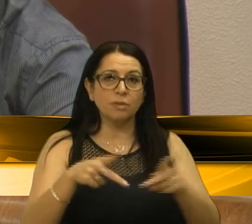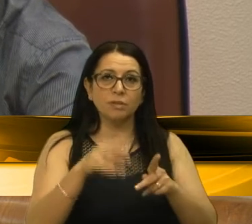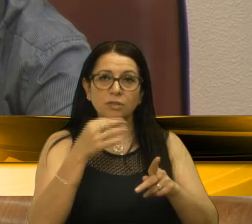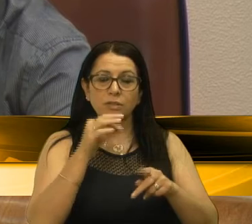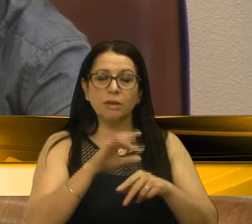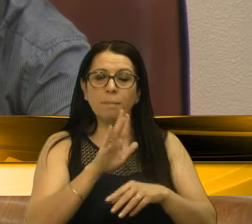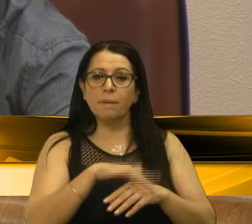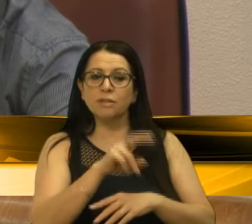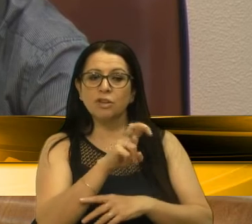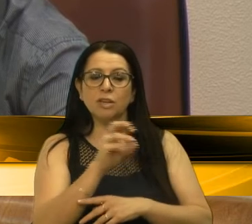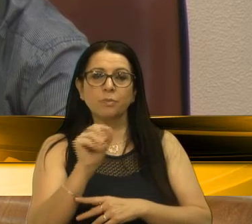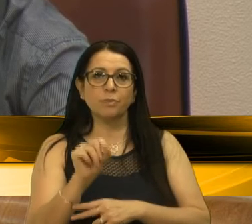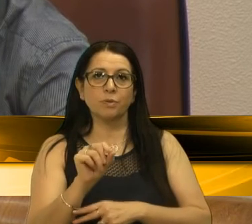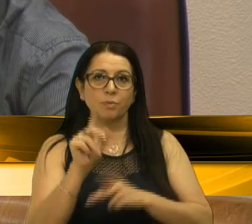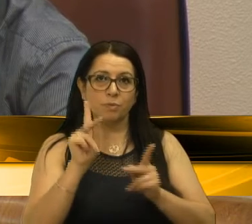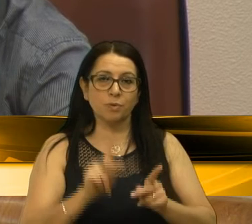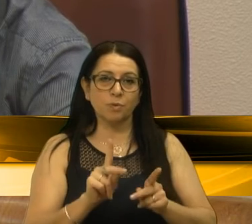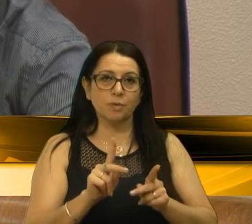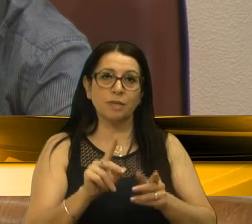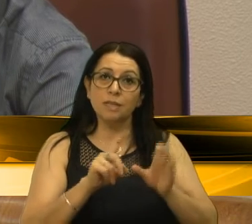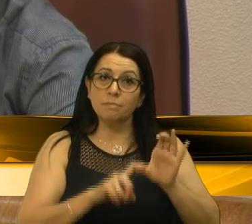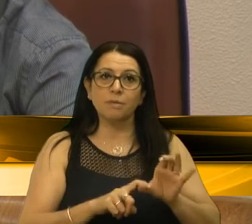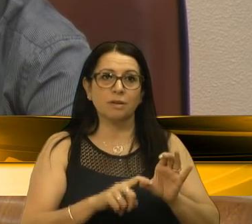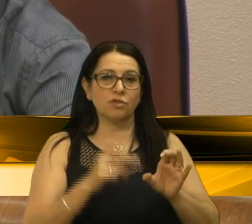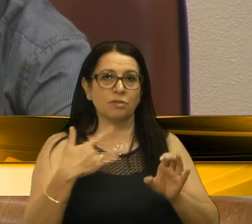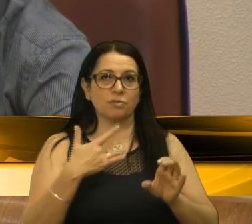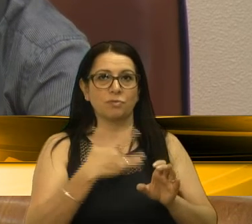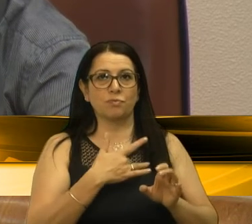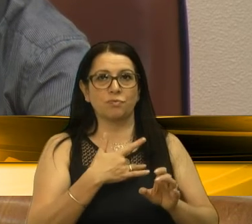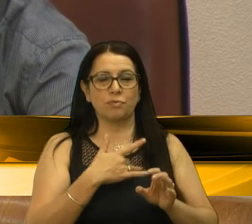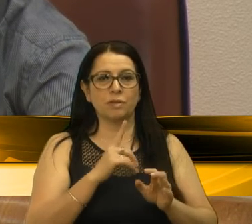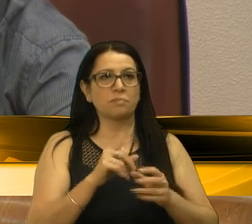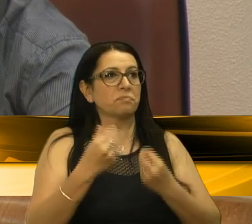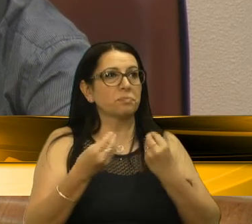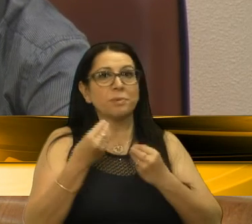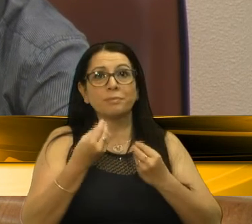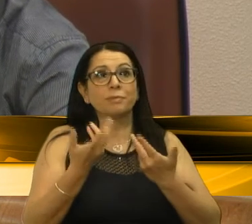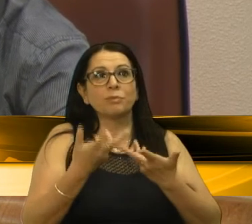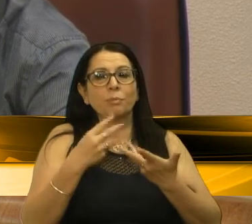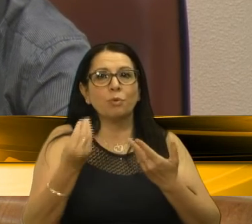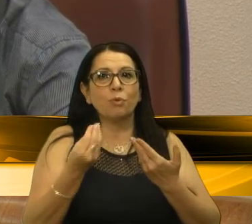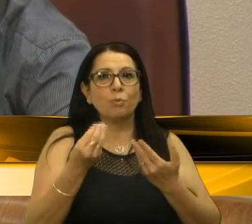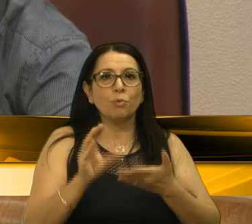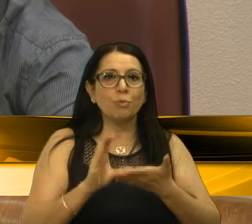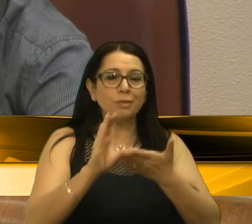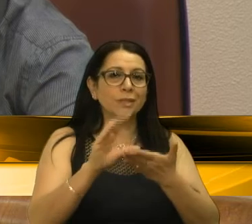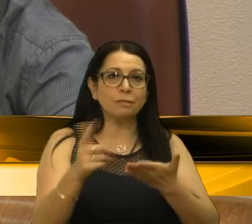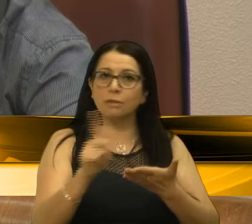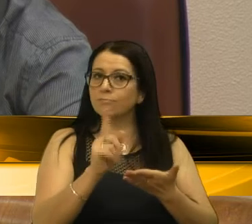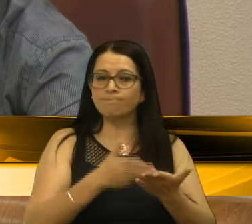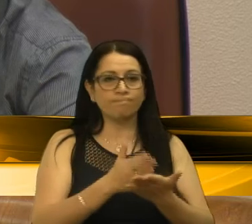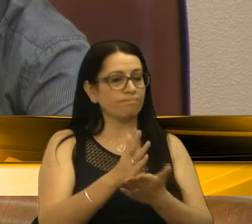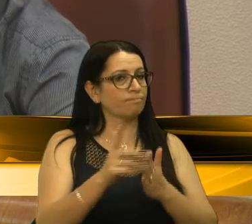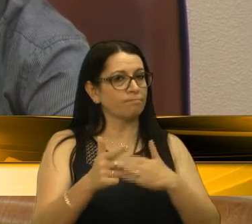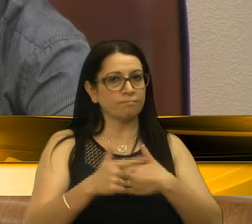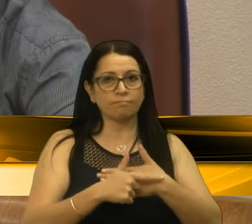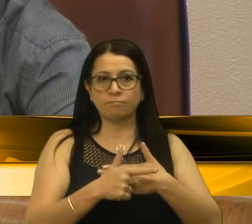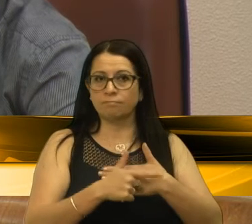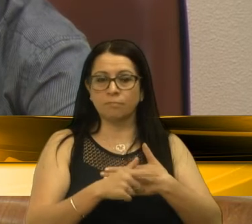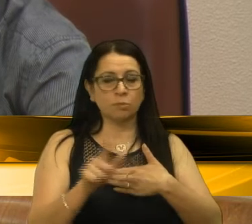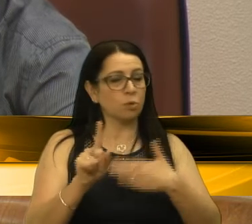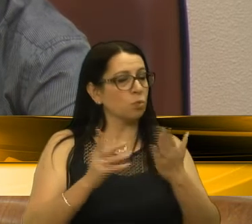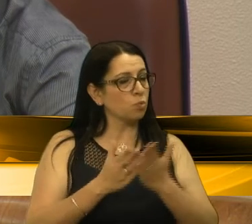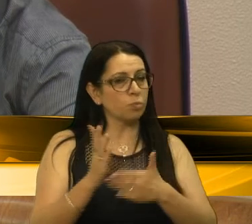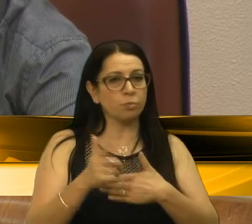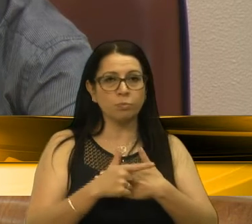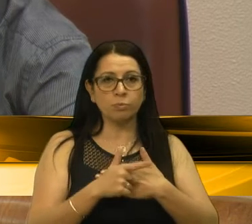500 mil habitantes que dependem de saúde pública de Caxias do Sul, eles ficam à mercê de uma deliberação de um Conselho que não cumpre o seu papel. Não cumpre o seu